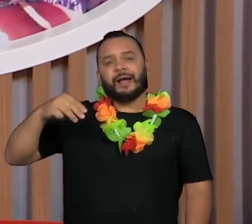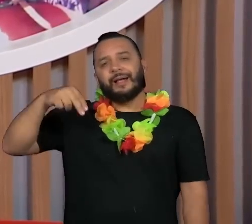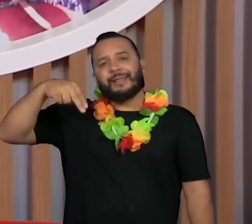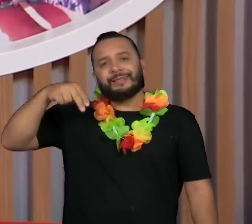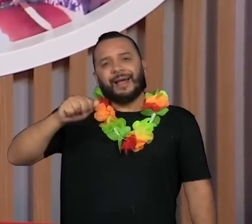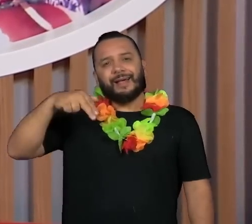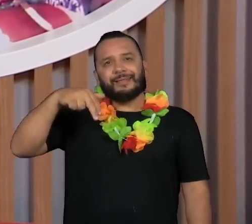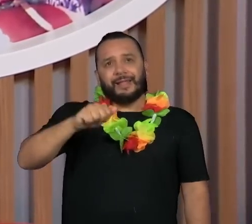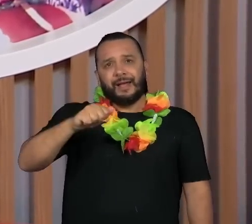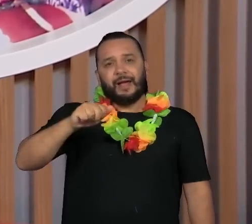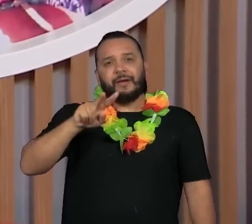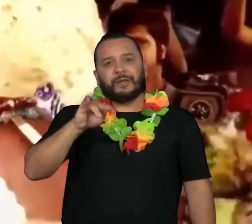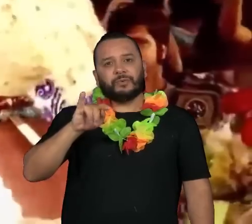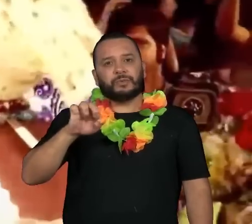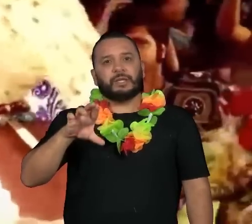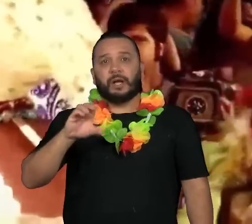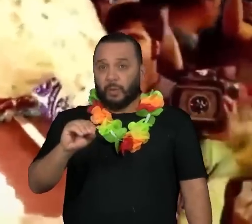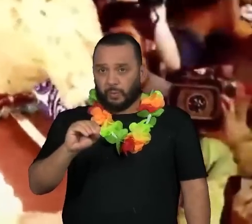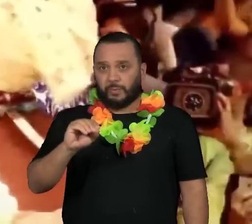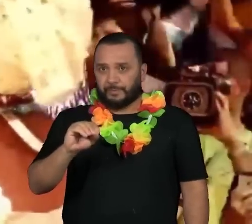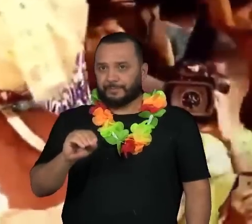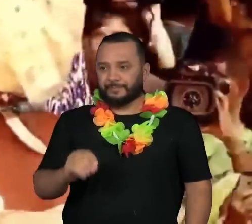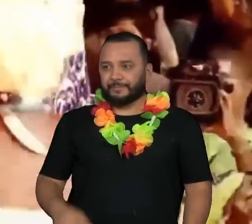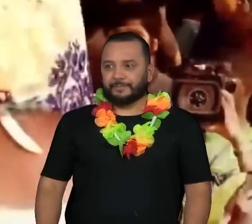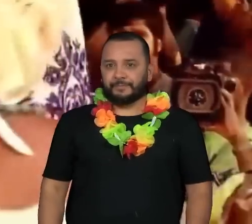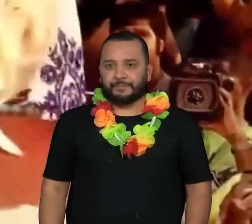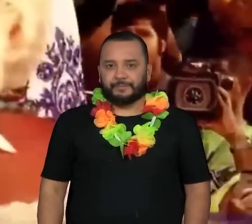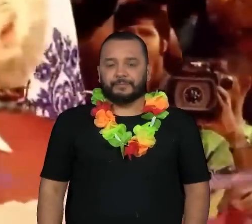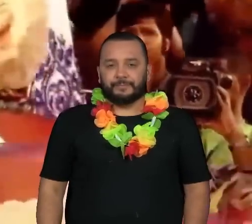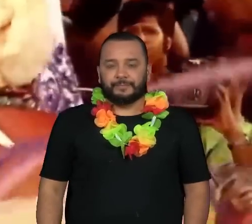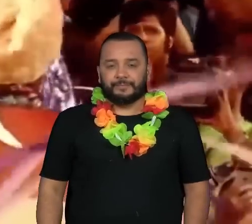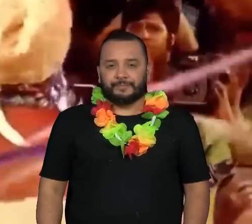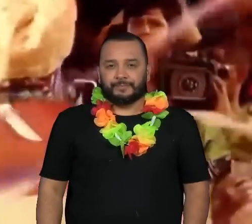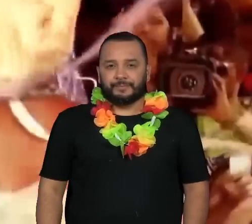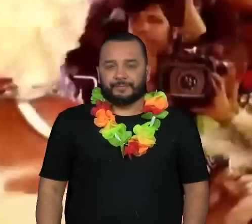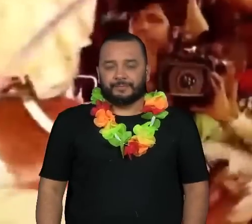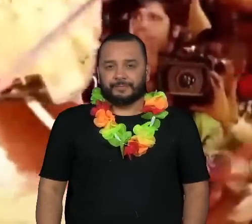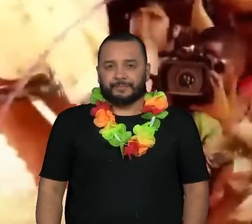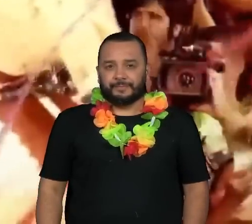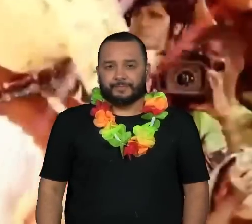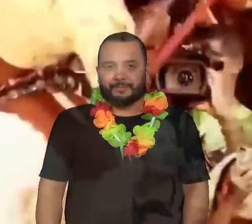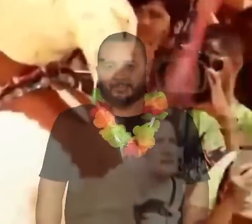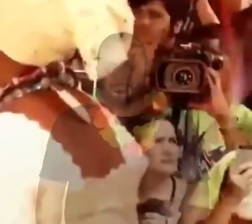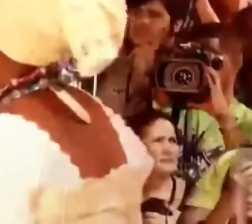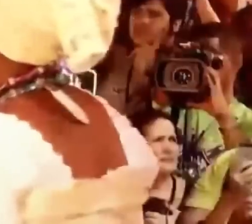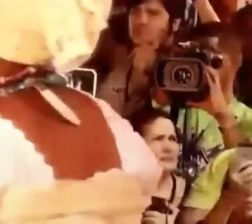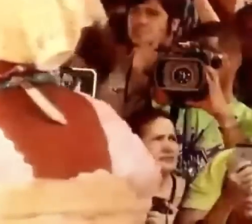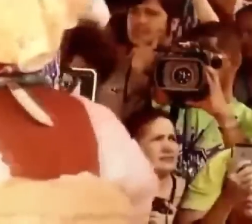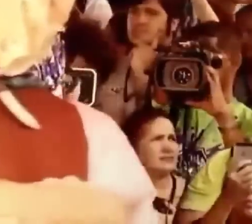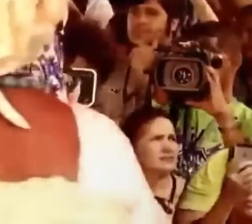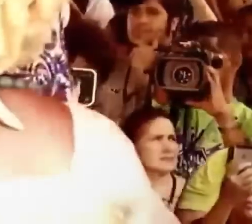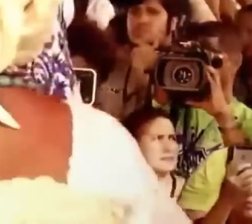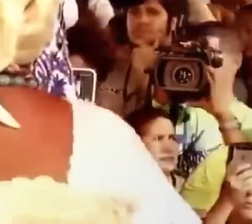Vasconcelos, morto em 2016. Ai, ele coro!